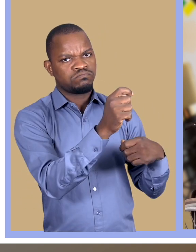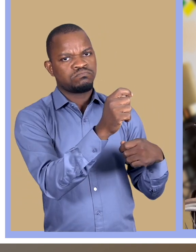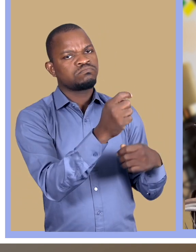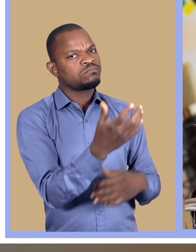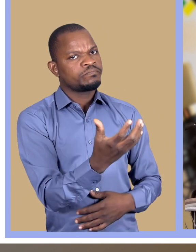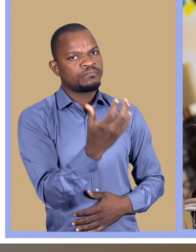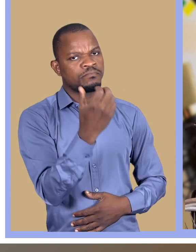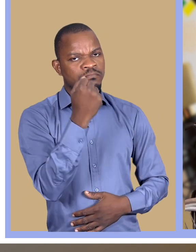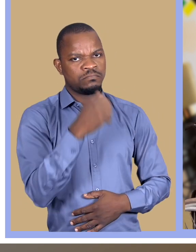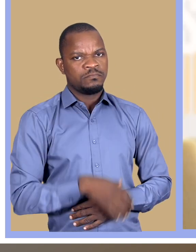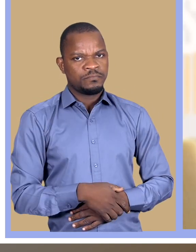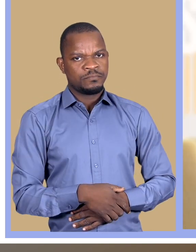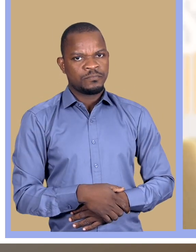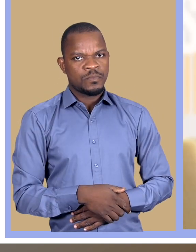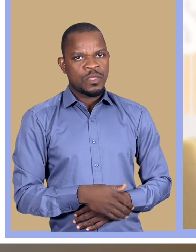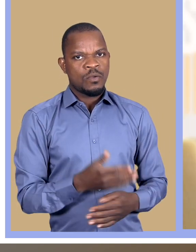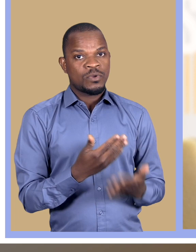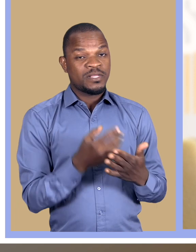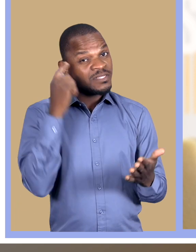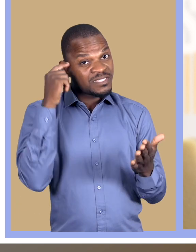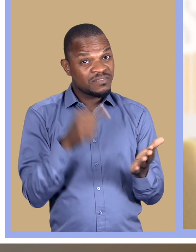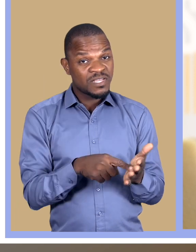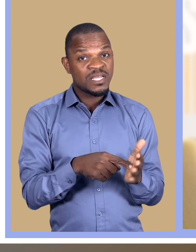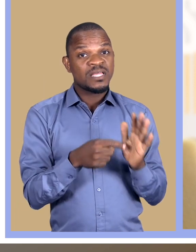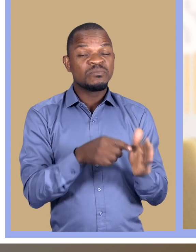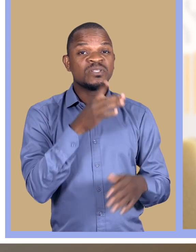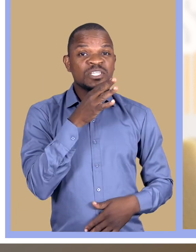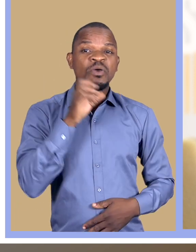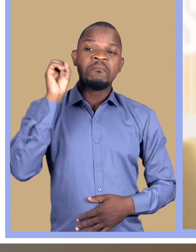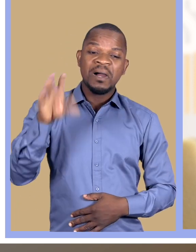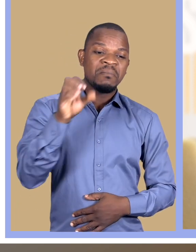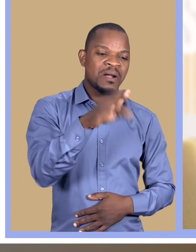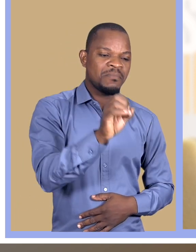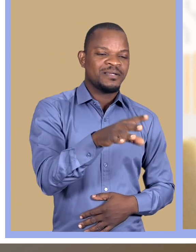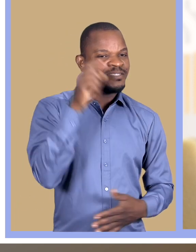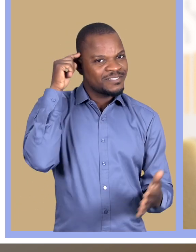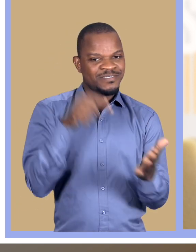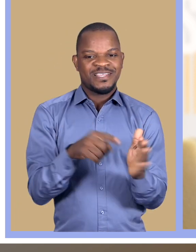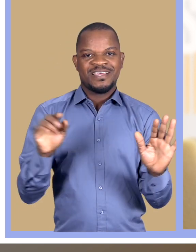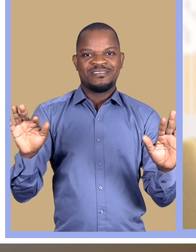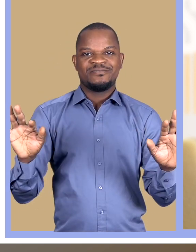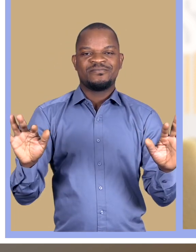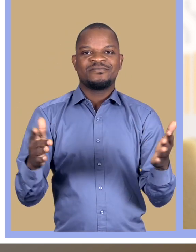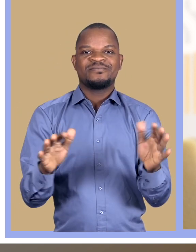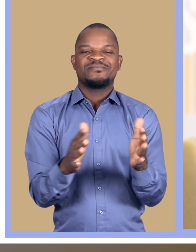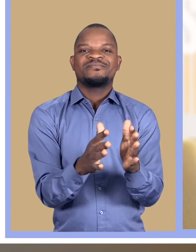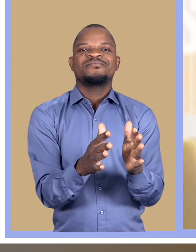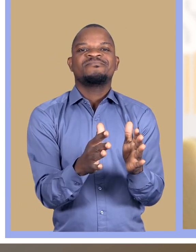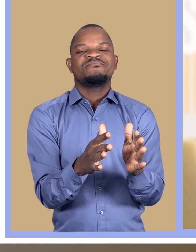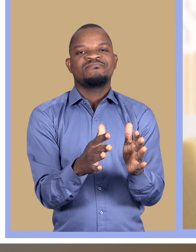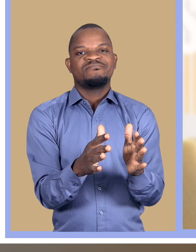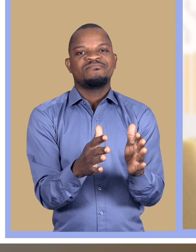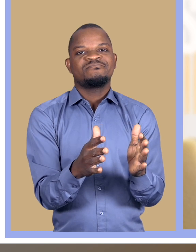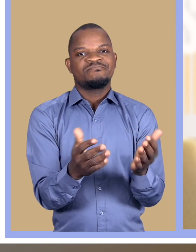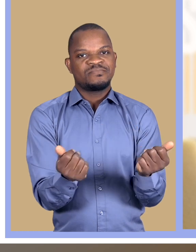tipo de material, vai fazer com que metade do lixo que vai parar em espaço público, que não há lixo em matéria-prima, já não esteja lá no